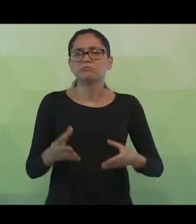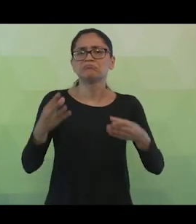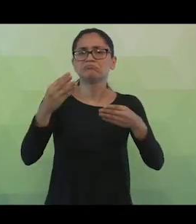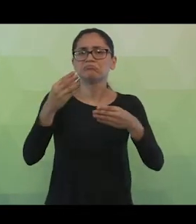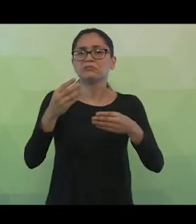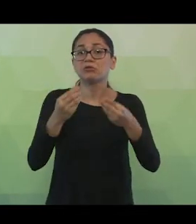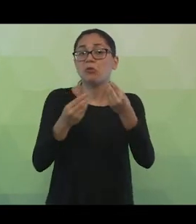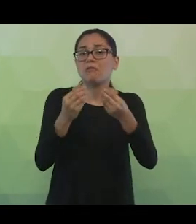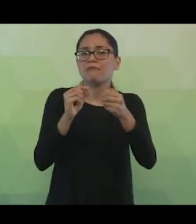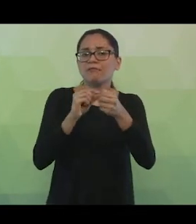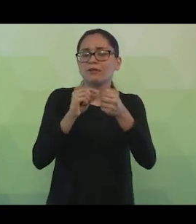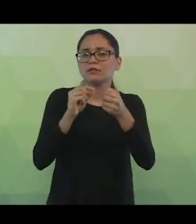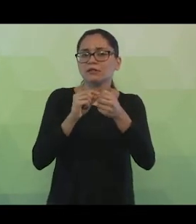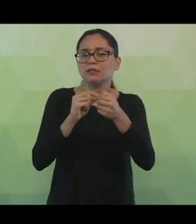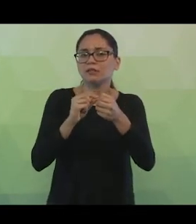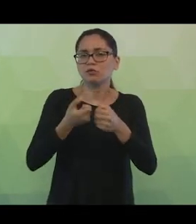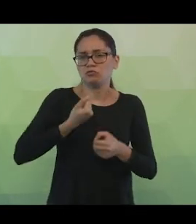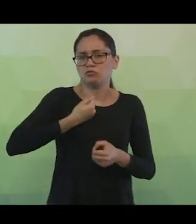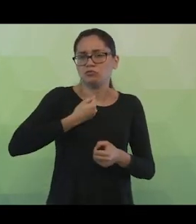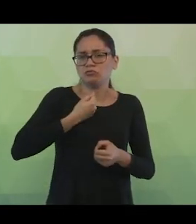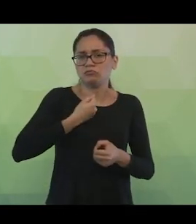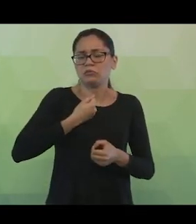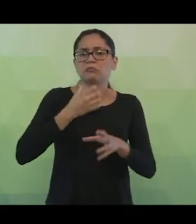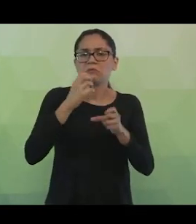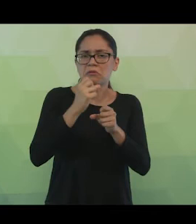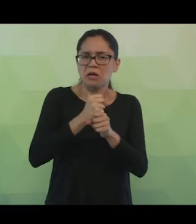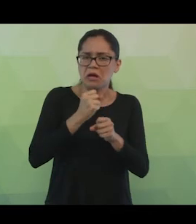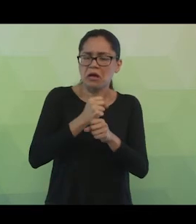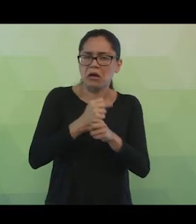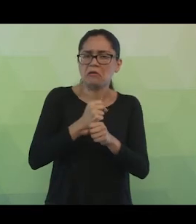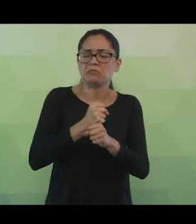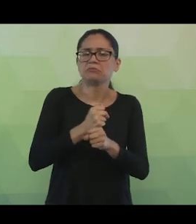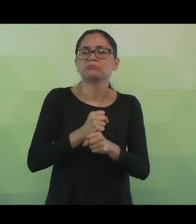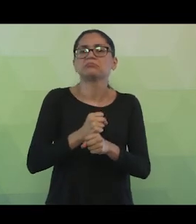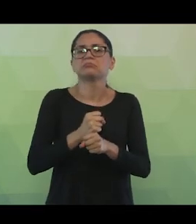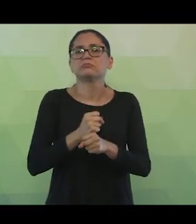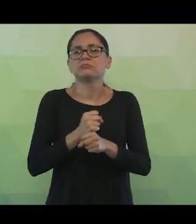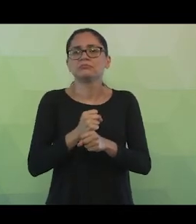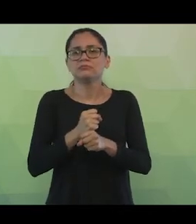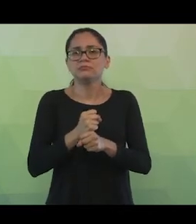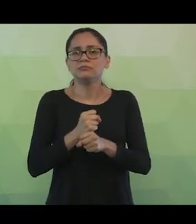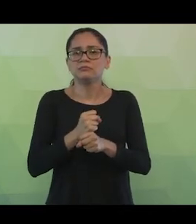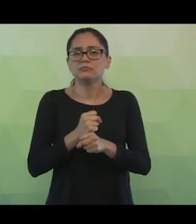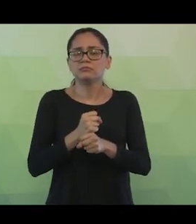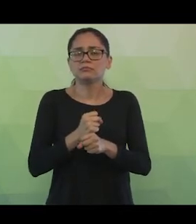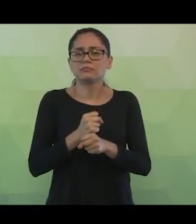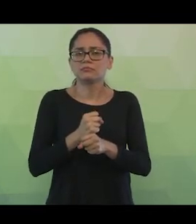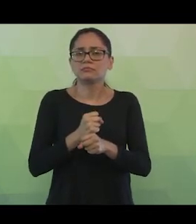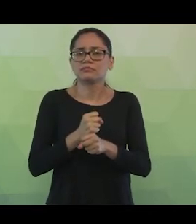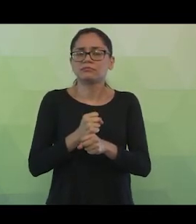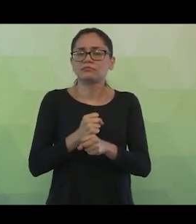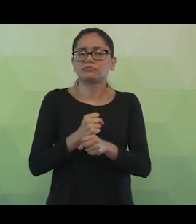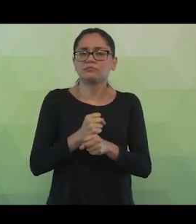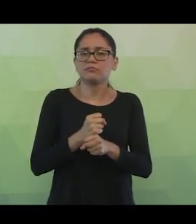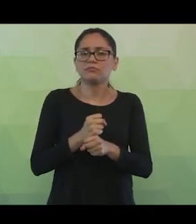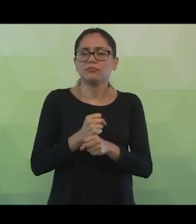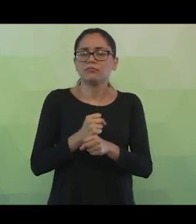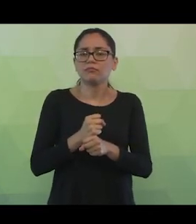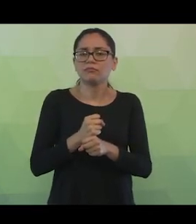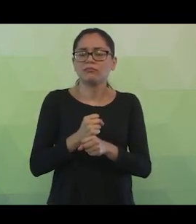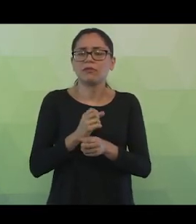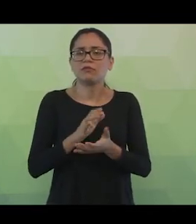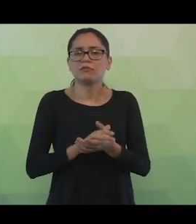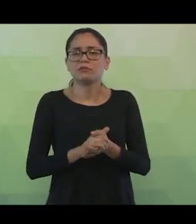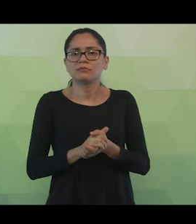digitar, realizar cálculos com este número e mostrar na tela resultados obtidos com base na